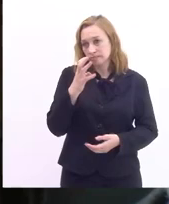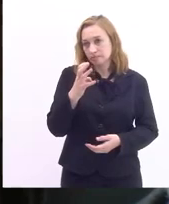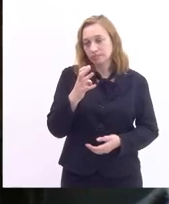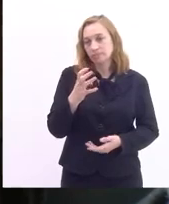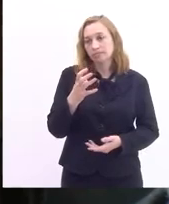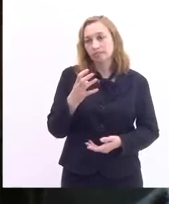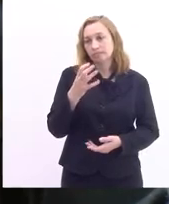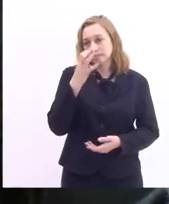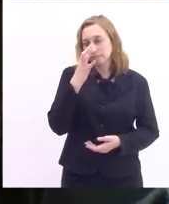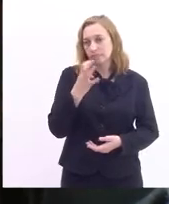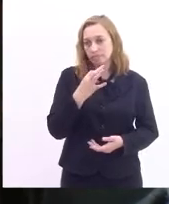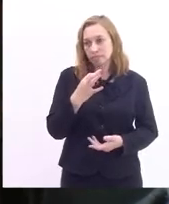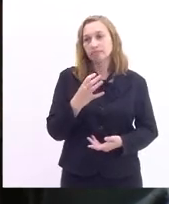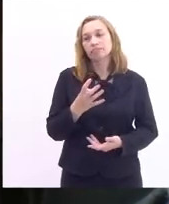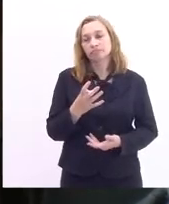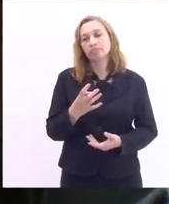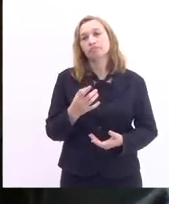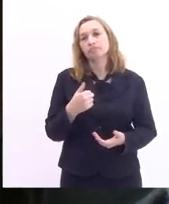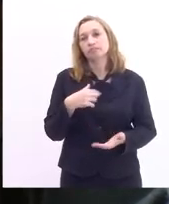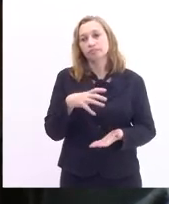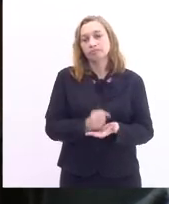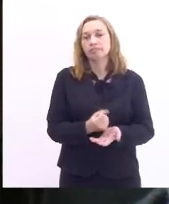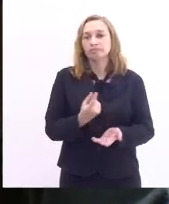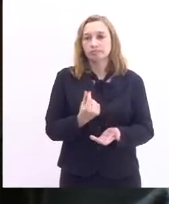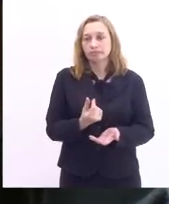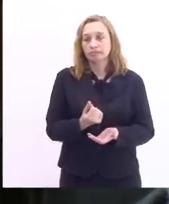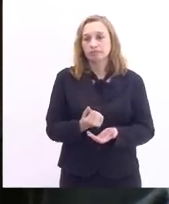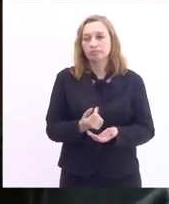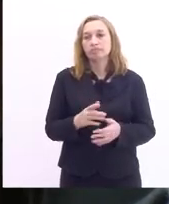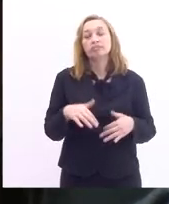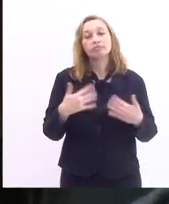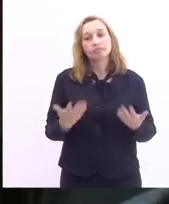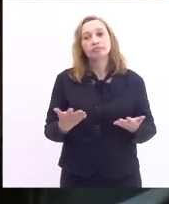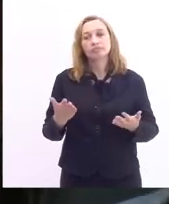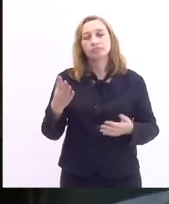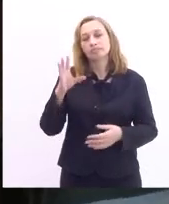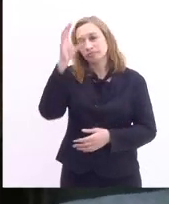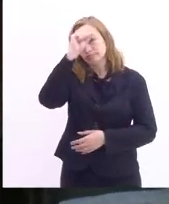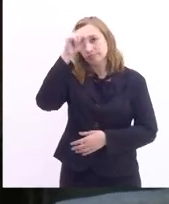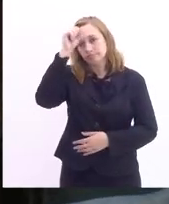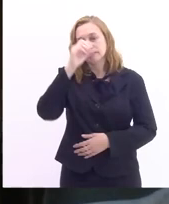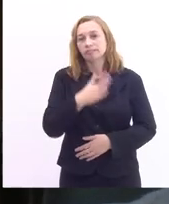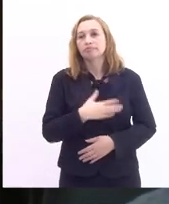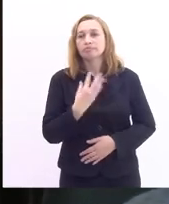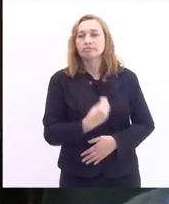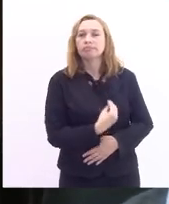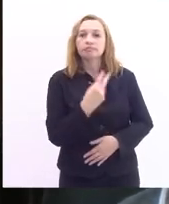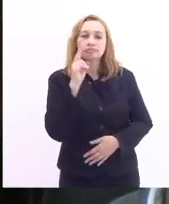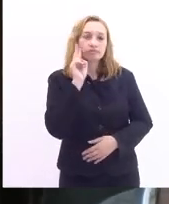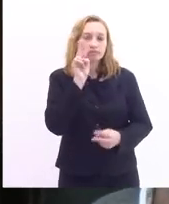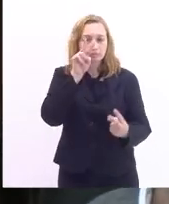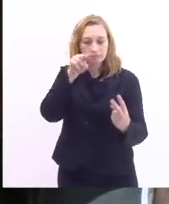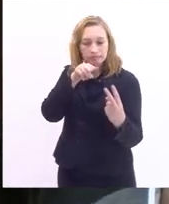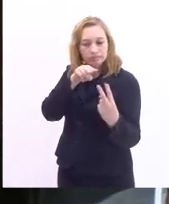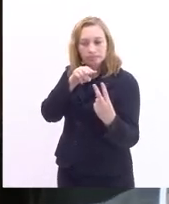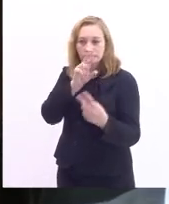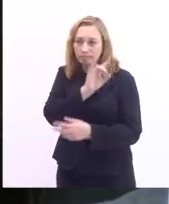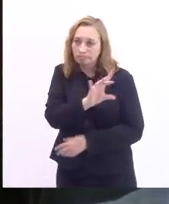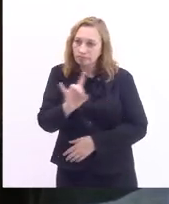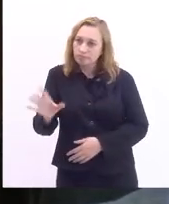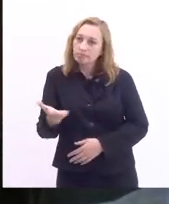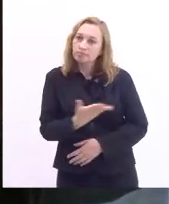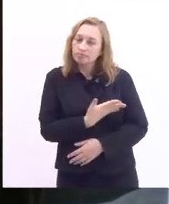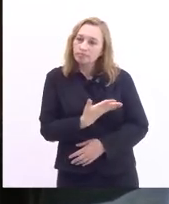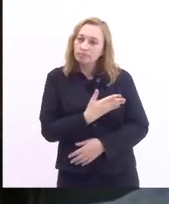eu que peguei aquela carteira então isso eu aprendi na minha vida olhando nos olhos de cada um dos